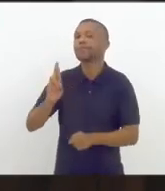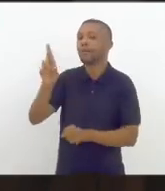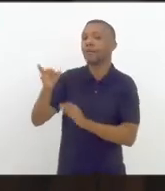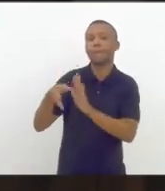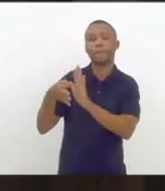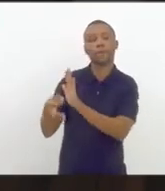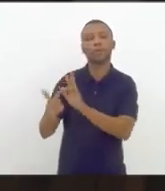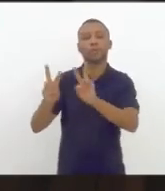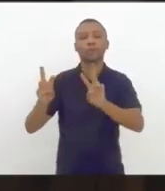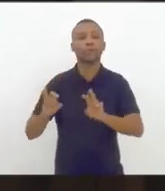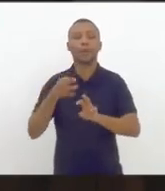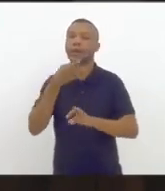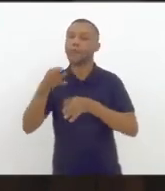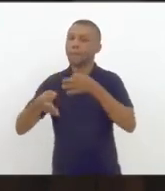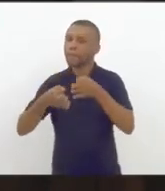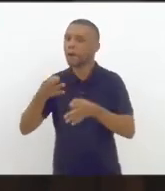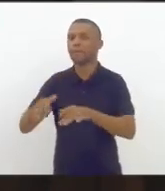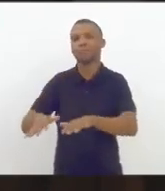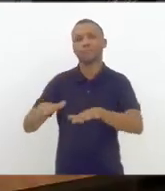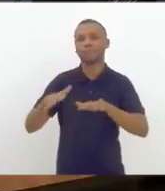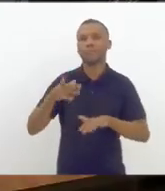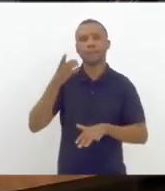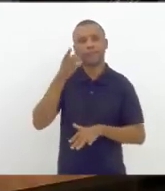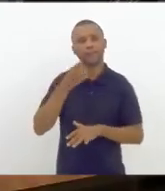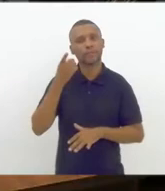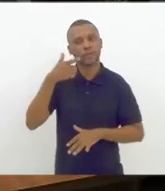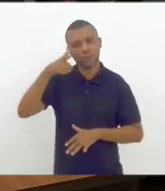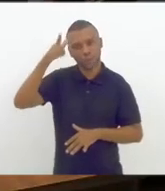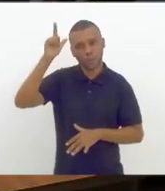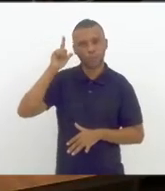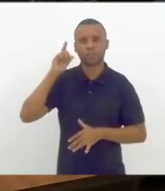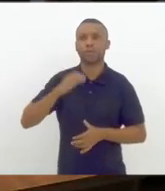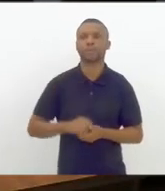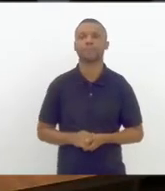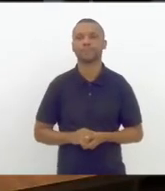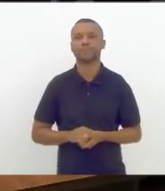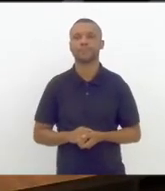emendas de plenário, deputado Luiz Paulo.